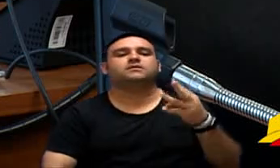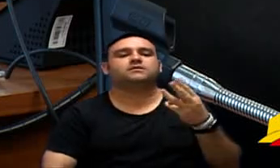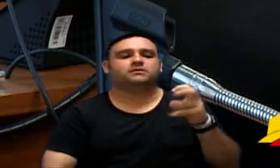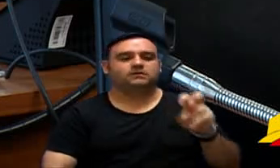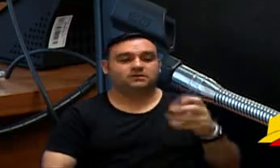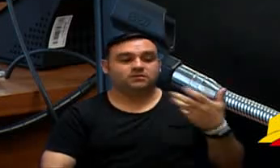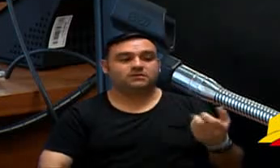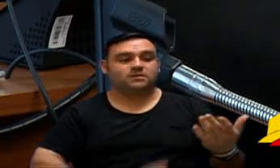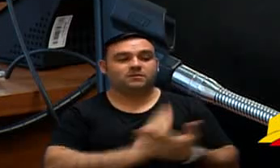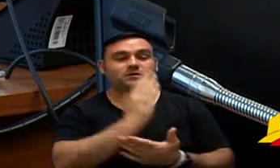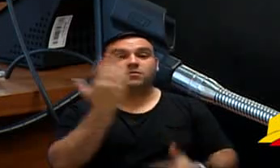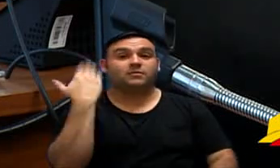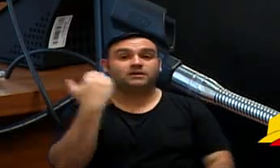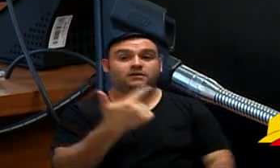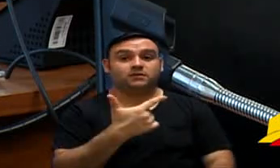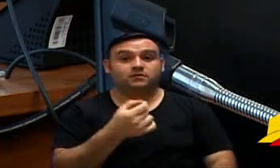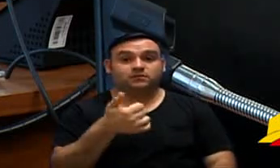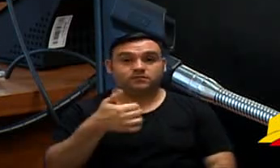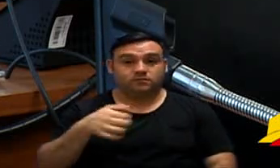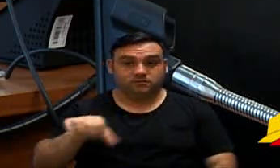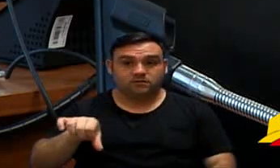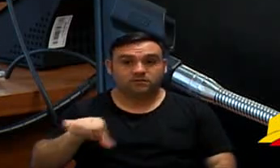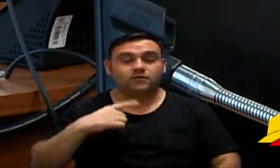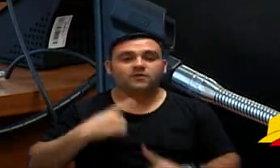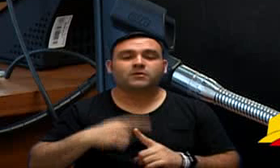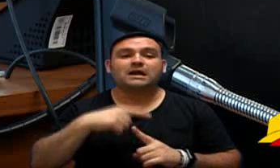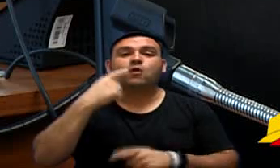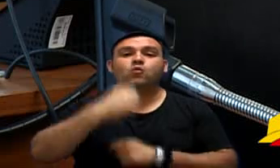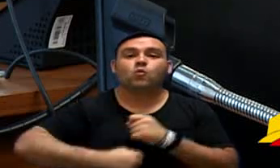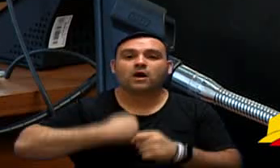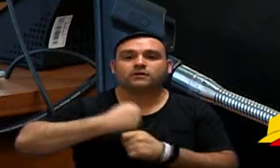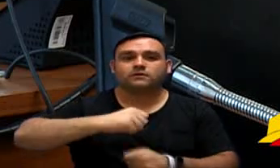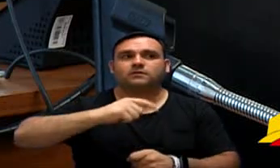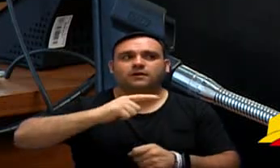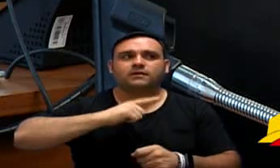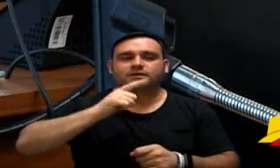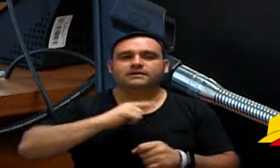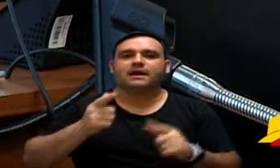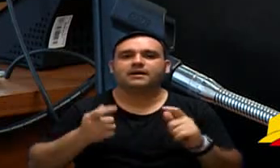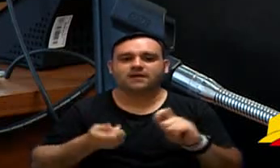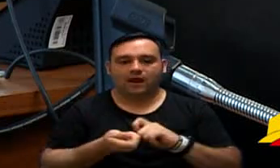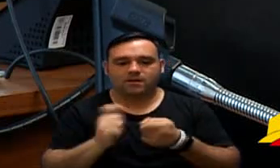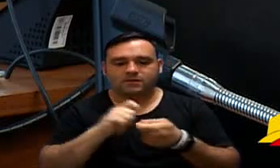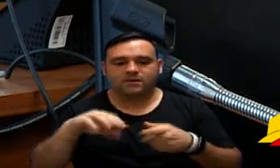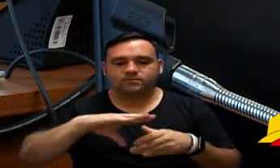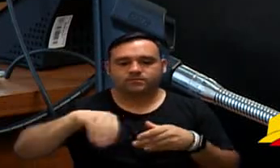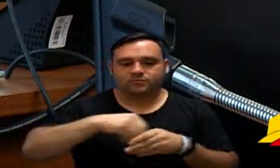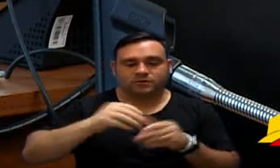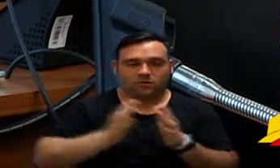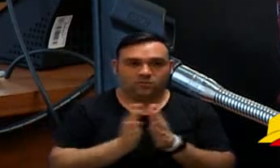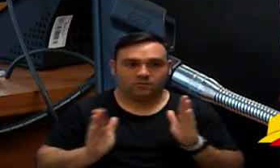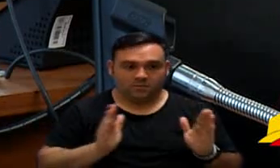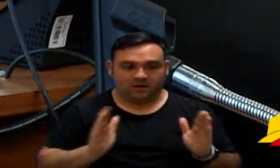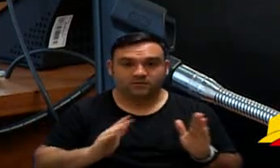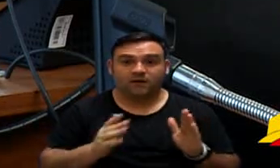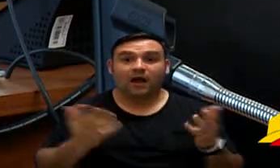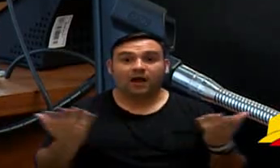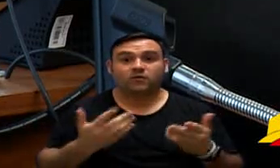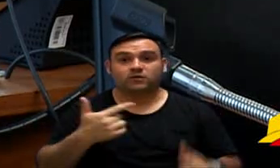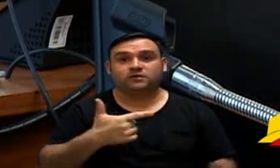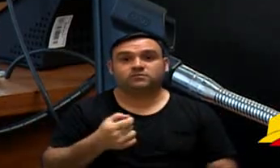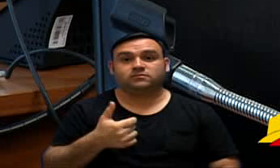13.935, que foi aprovada em 2019. Teve um ano aí para que fosse implementada o prazo, né? Nós já estamos